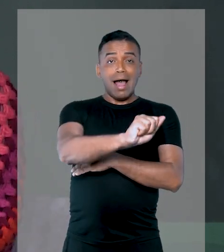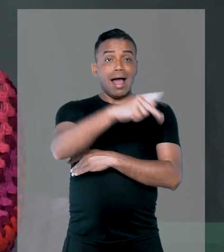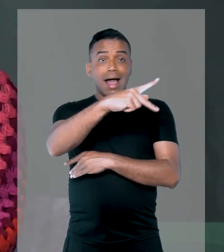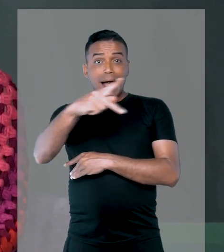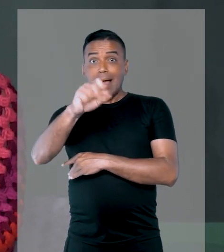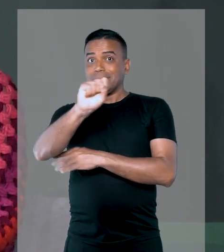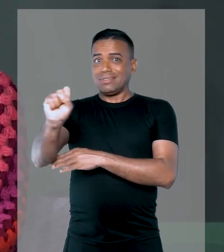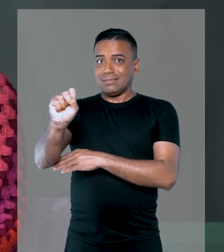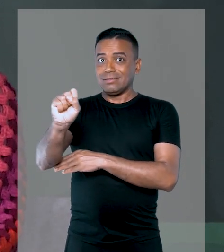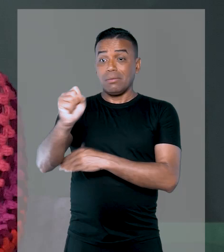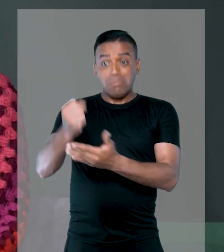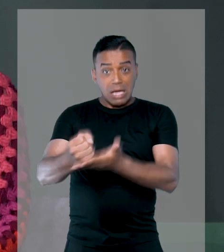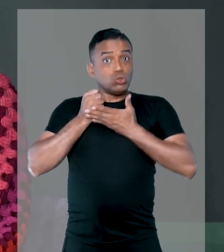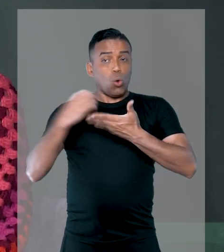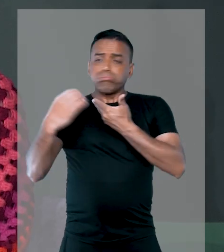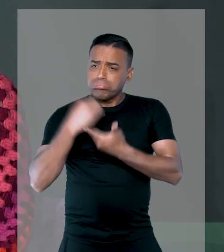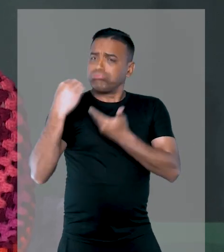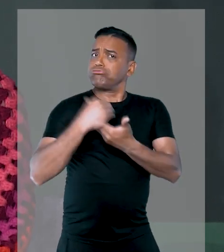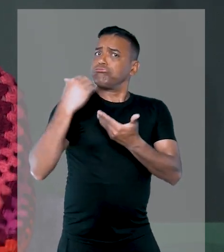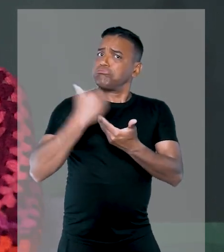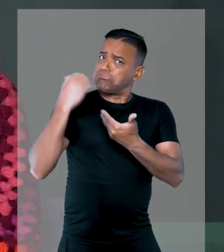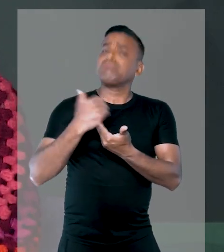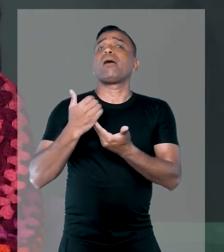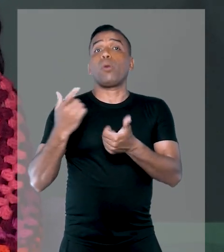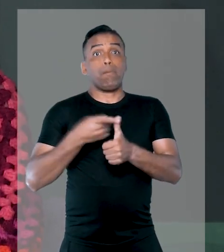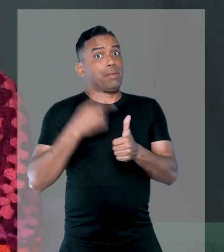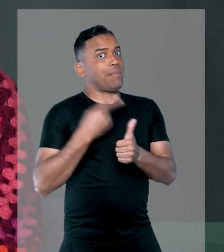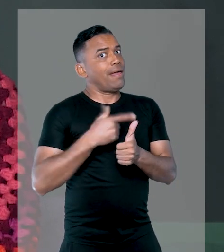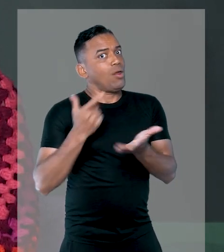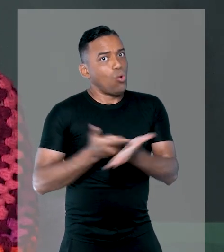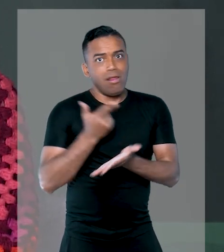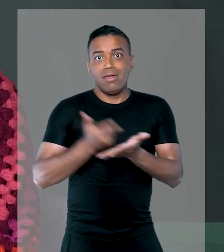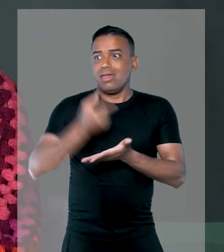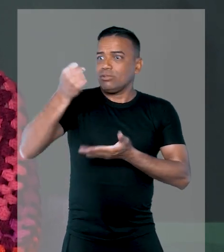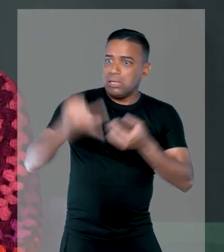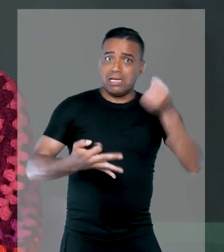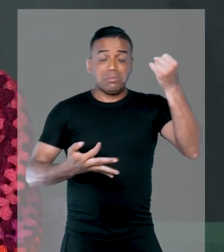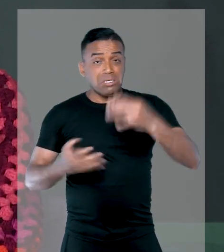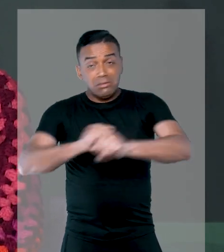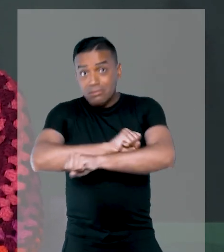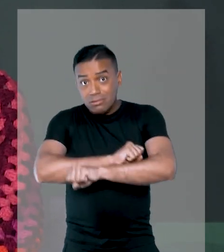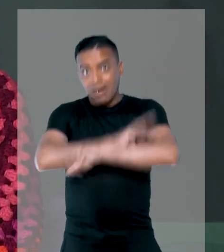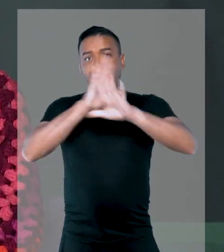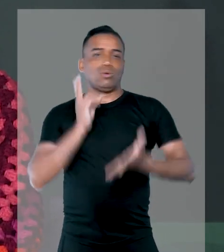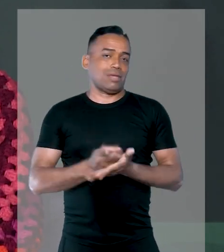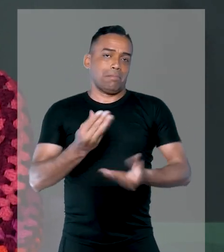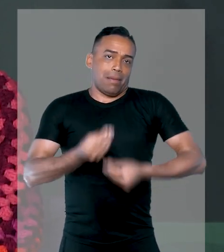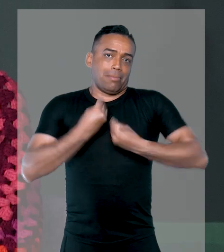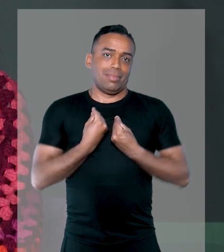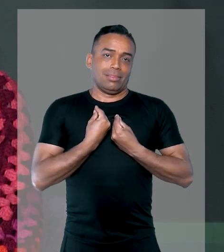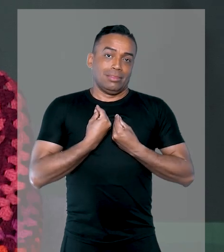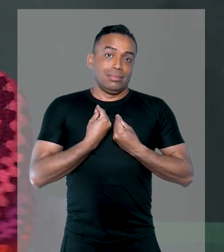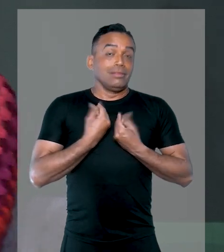nesse processo, até pelo fato de ser meu primeiro livro, eles deixaram sempre tudo muito explicado e tudo. E foi